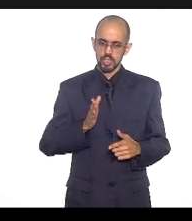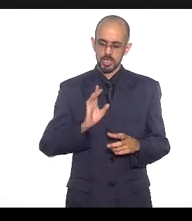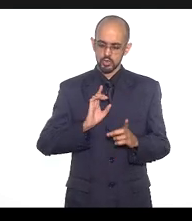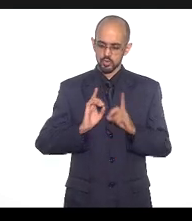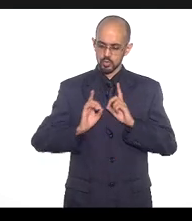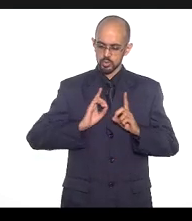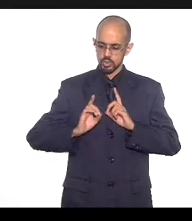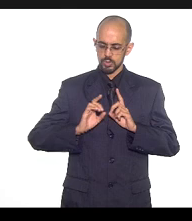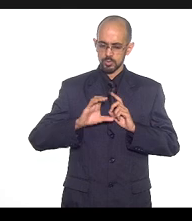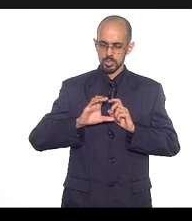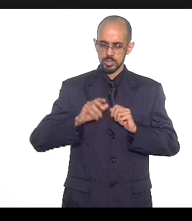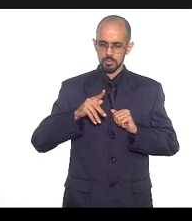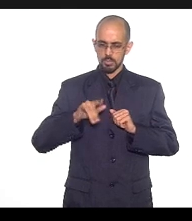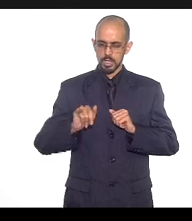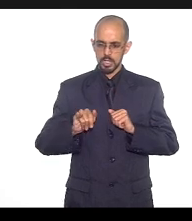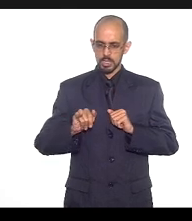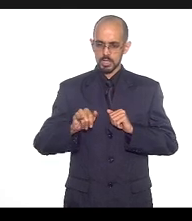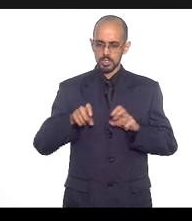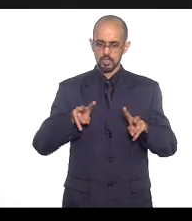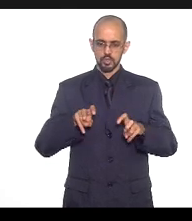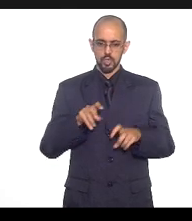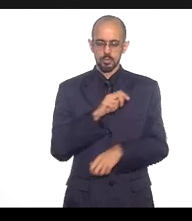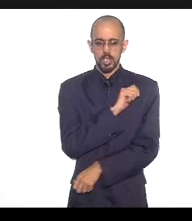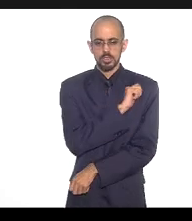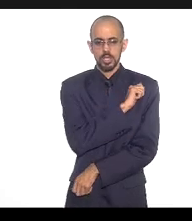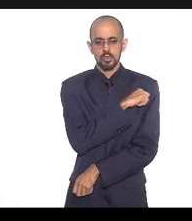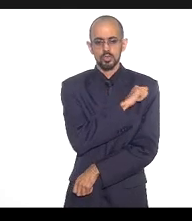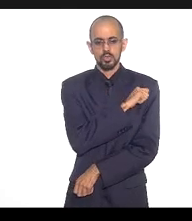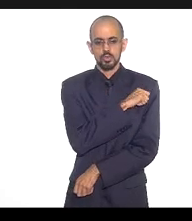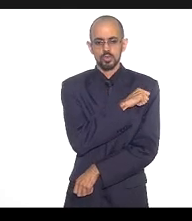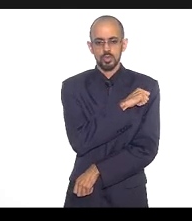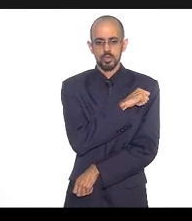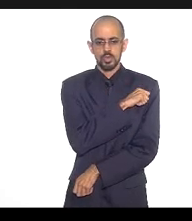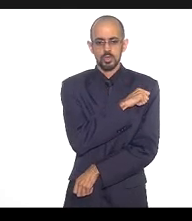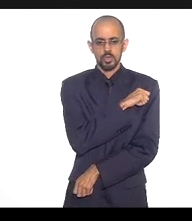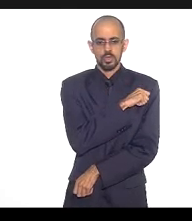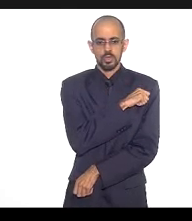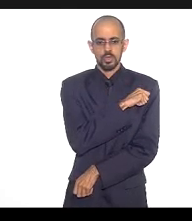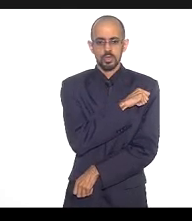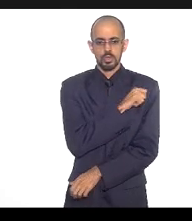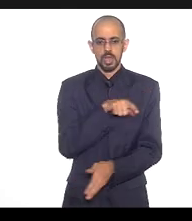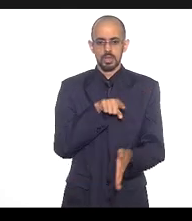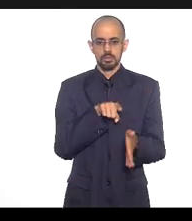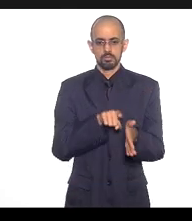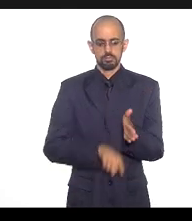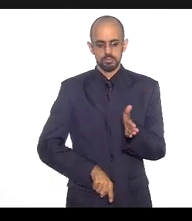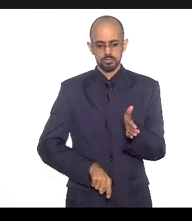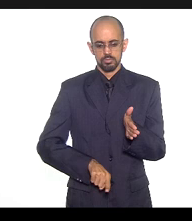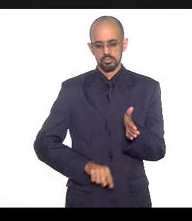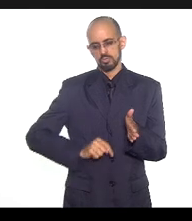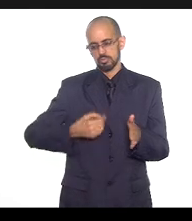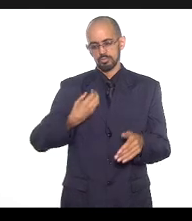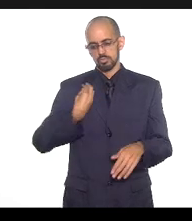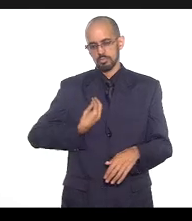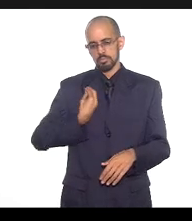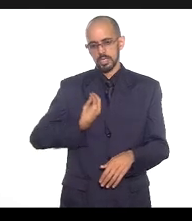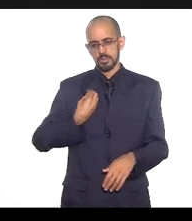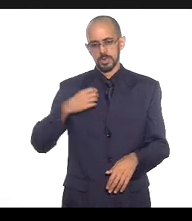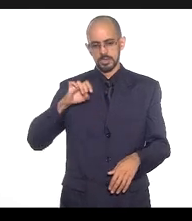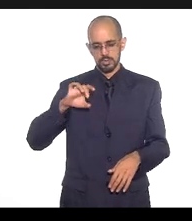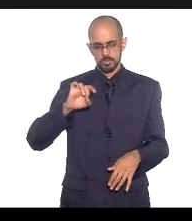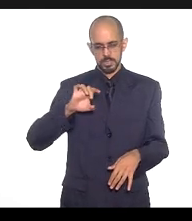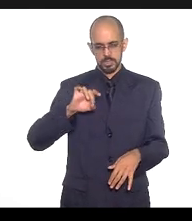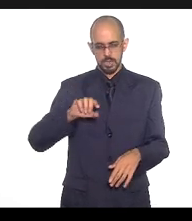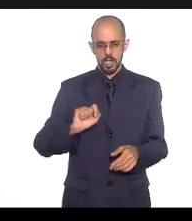CPI a questão das auditorias da base de das deduções da base de cálculo da participação